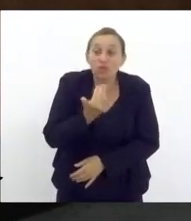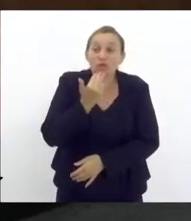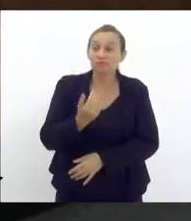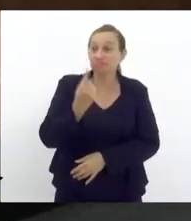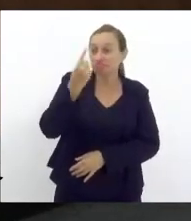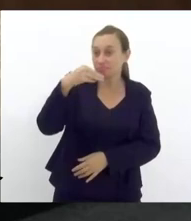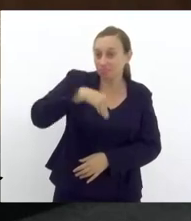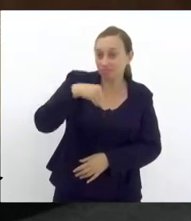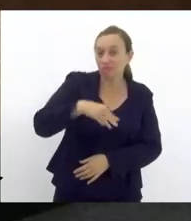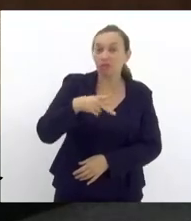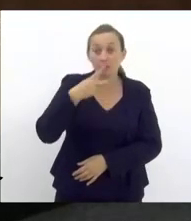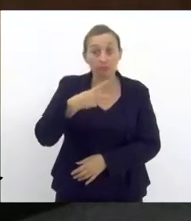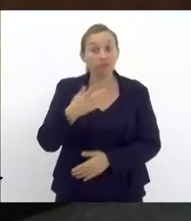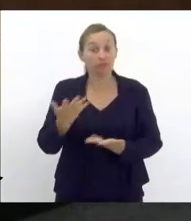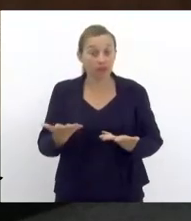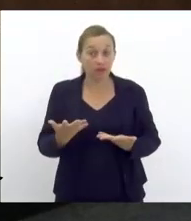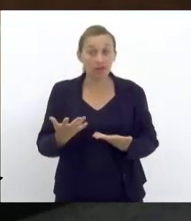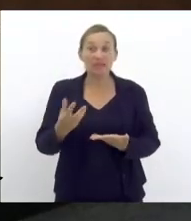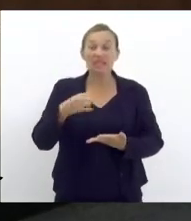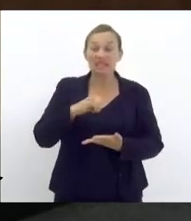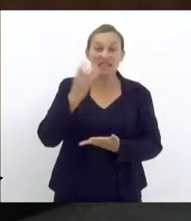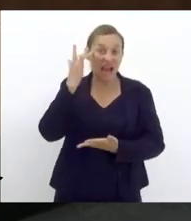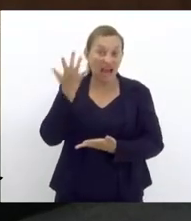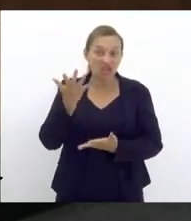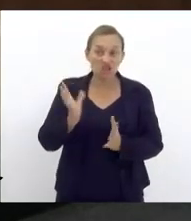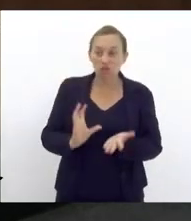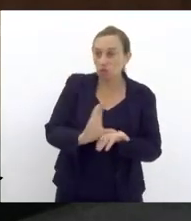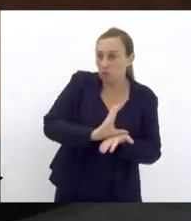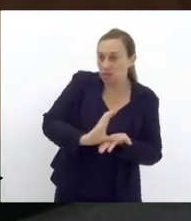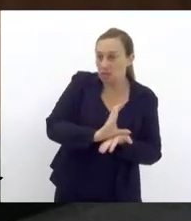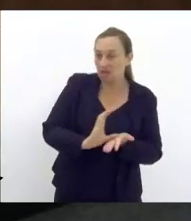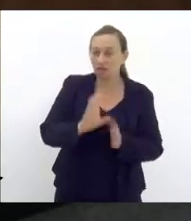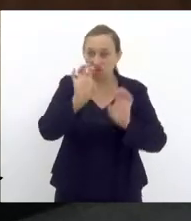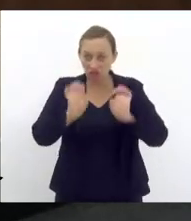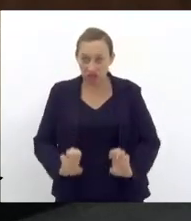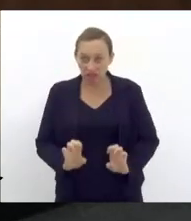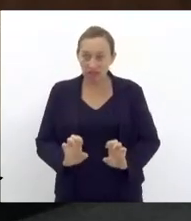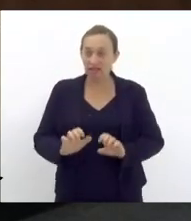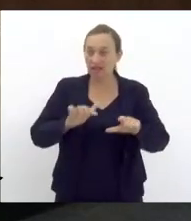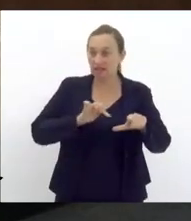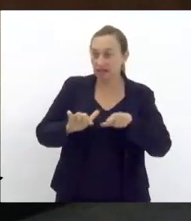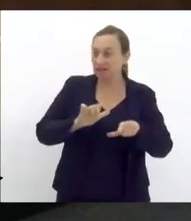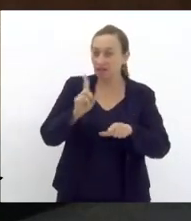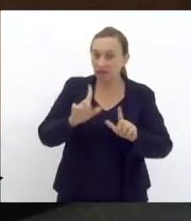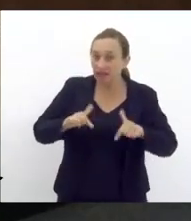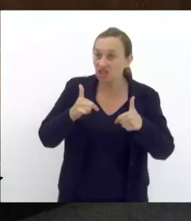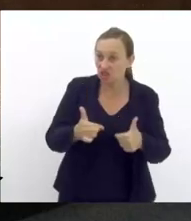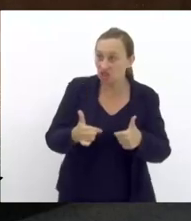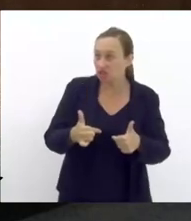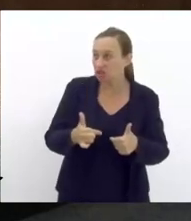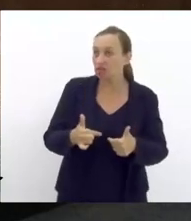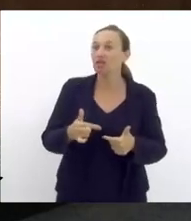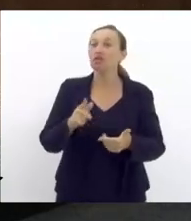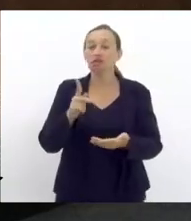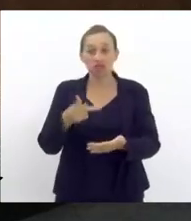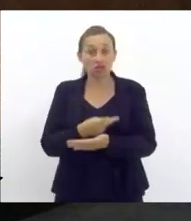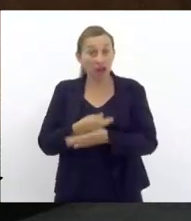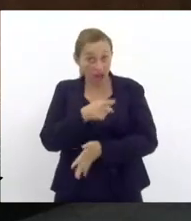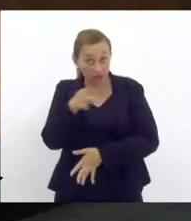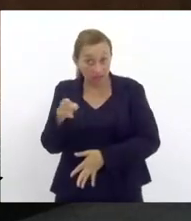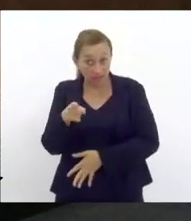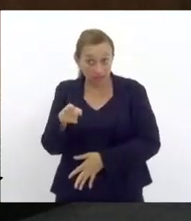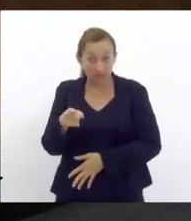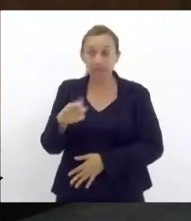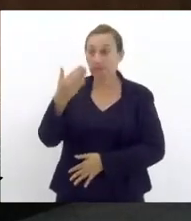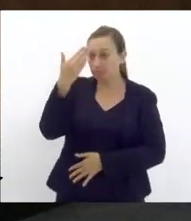fala mas assim se acha que o conselho de ética dessa casa não vai trabalhar com Rigor Eu acho que vocês não me conhece Obrigado